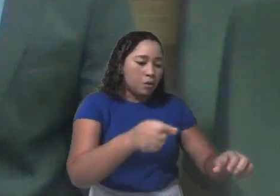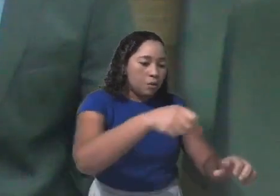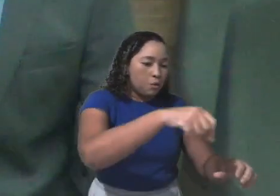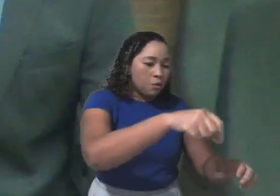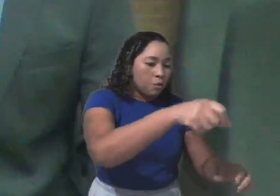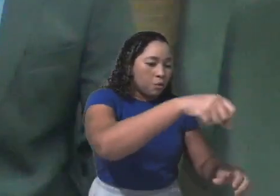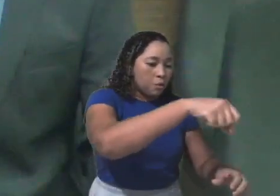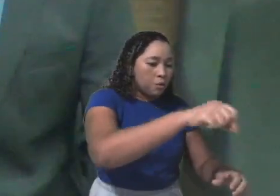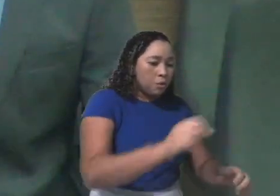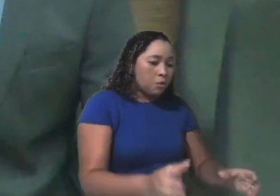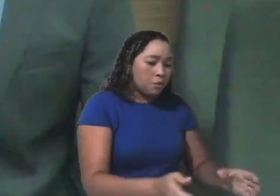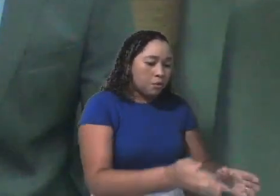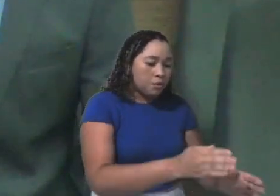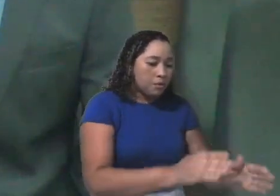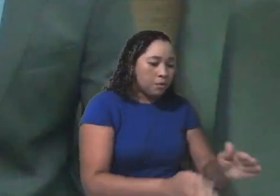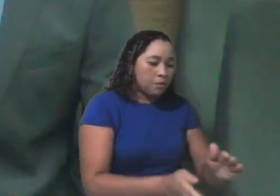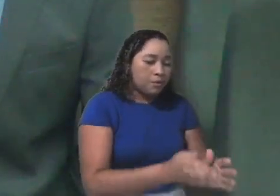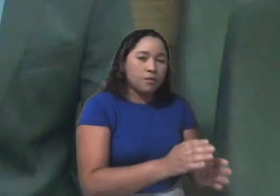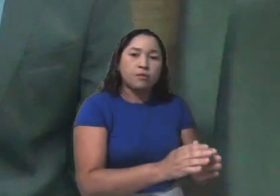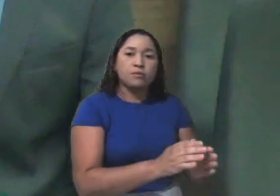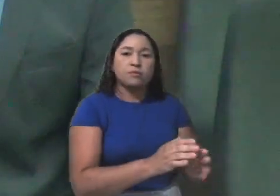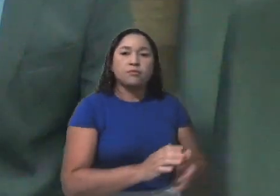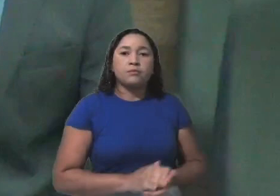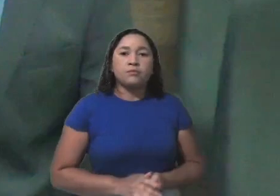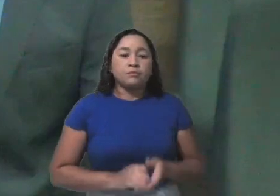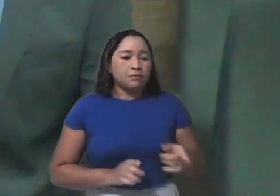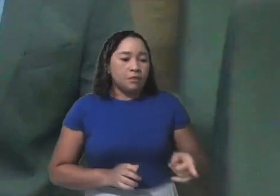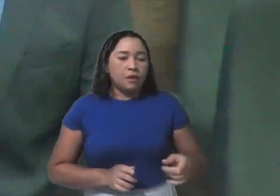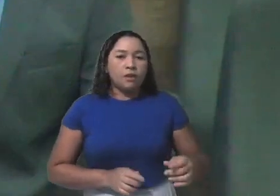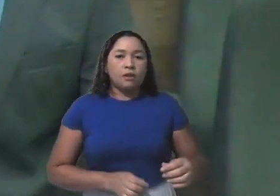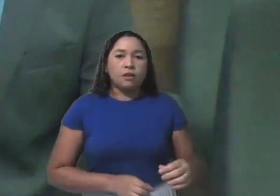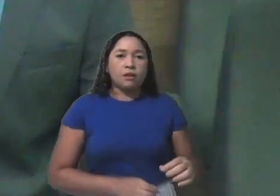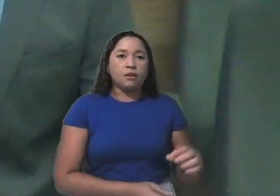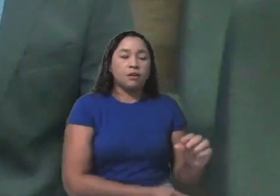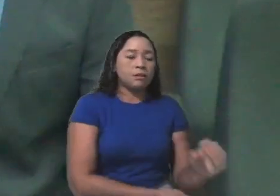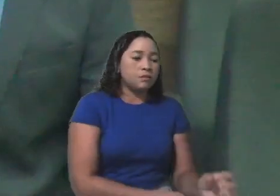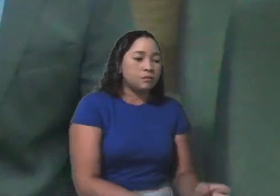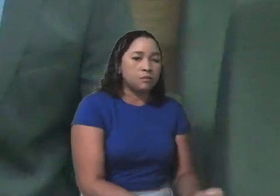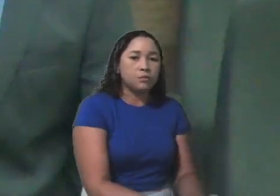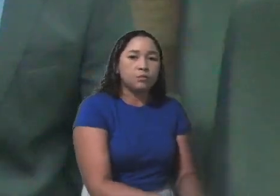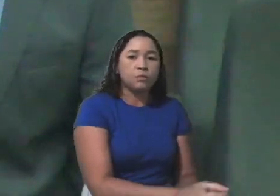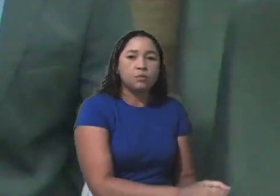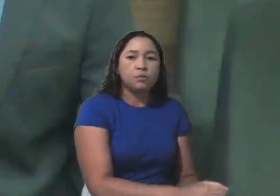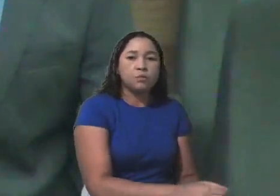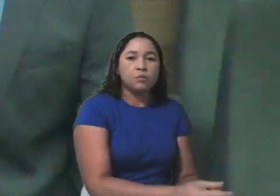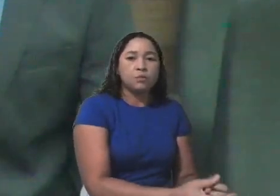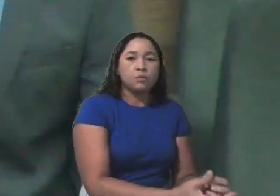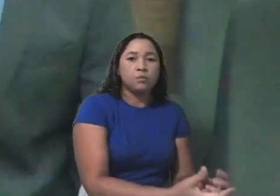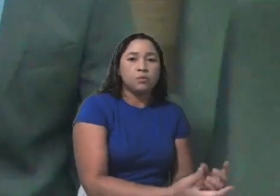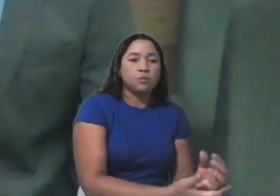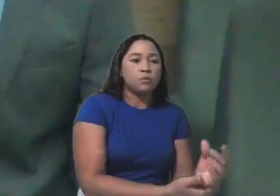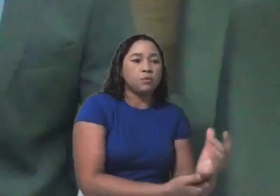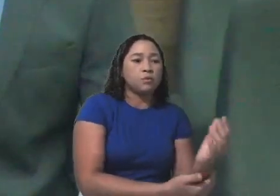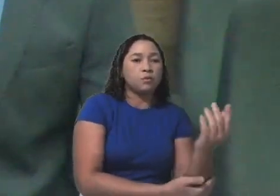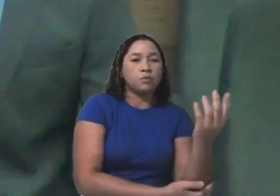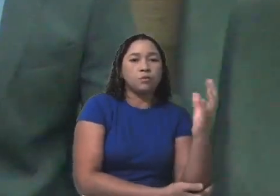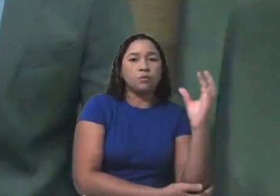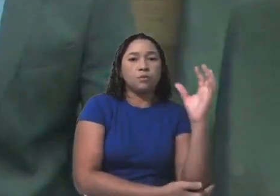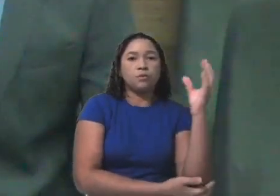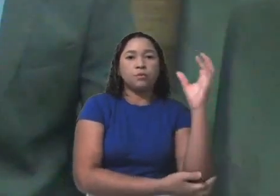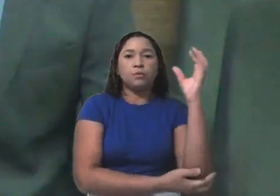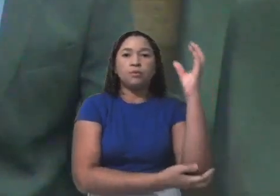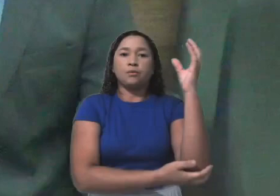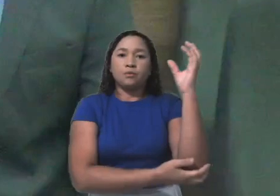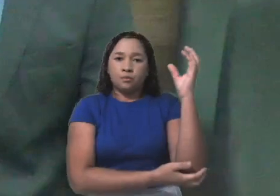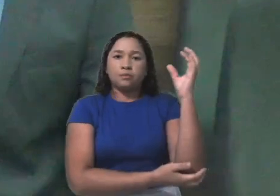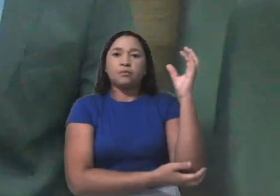Manga ou goiaba? Manga. Jamais o enxerto vai dar goiaba. Se eu enxertar um pé de manga, não sei nem se é possível, os